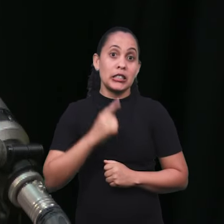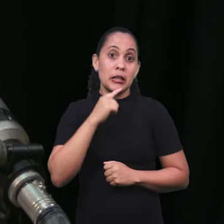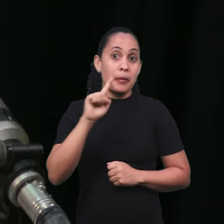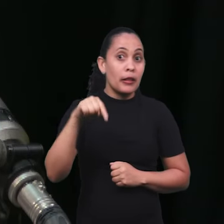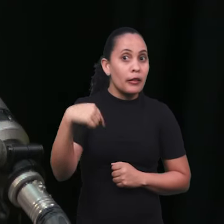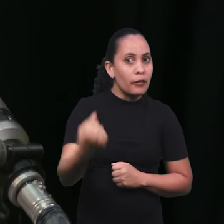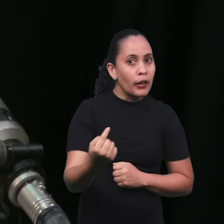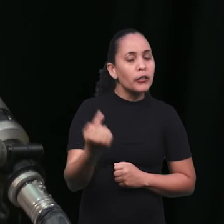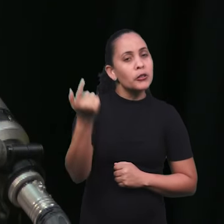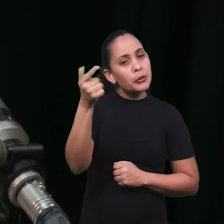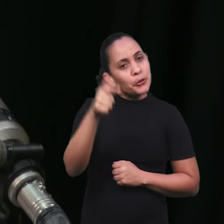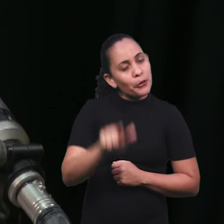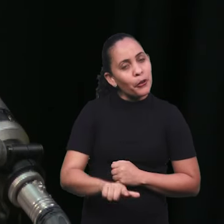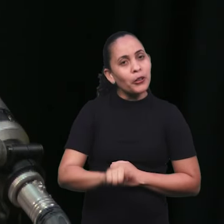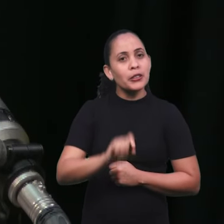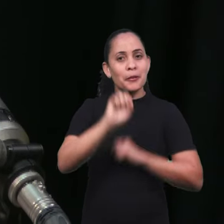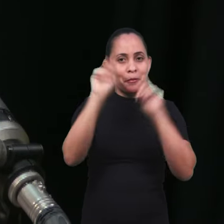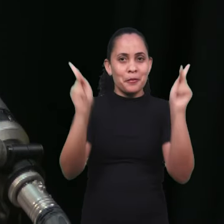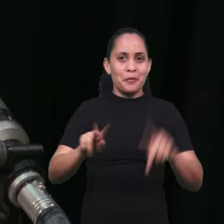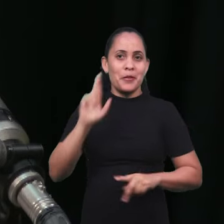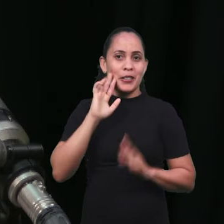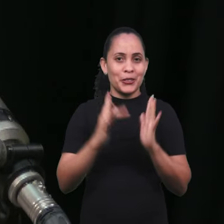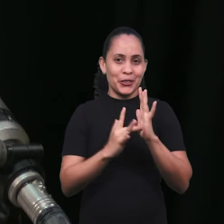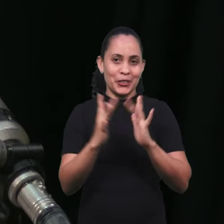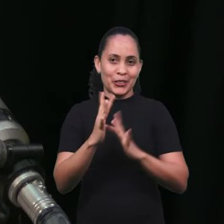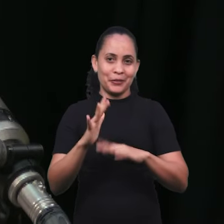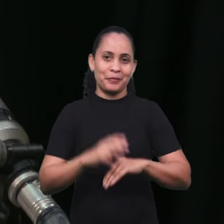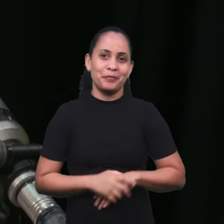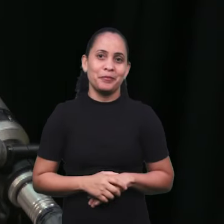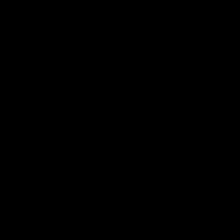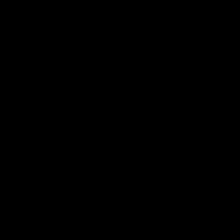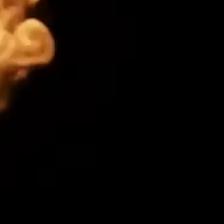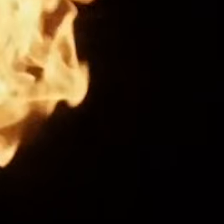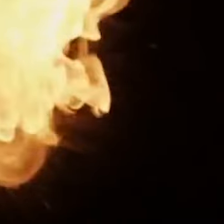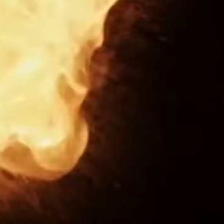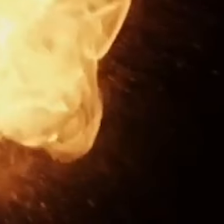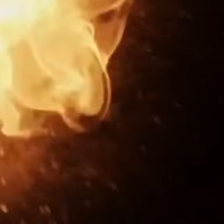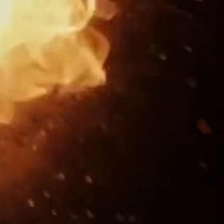bom? Semana que vem, se Deus quiser, a gente está de volta. A paz do Senhor Jesus.